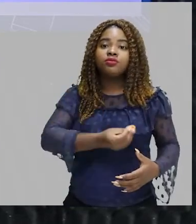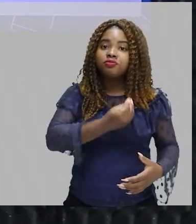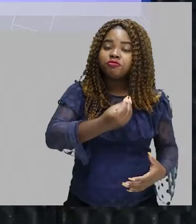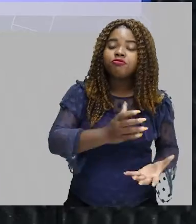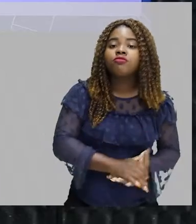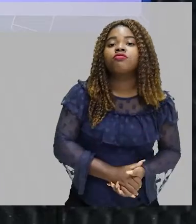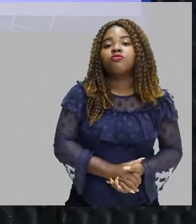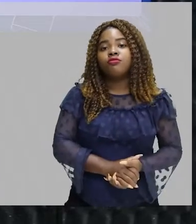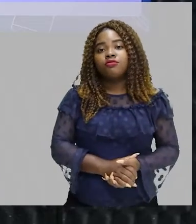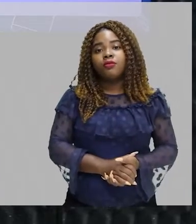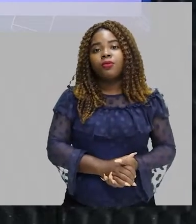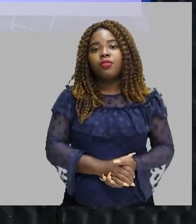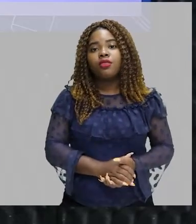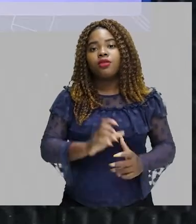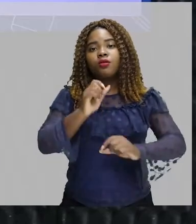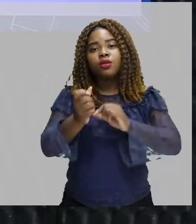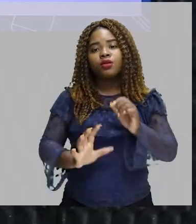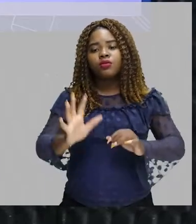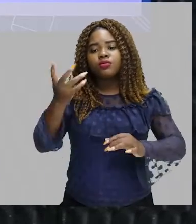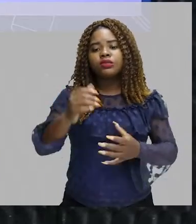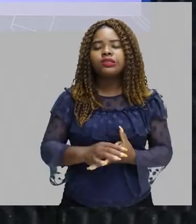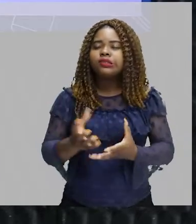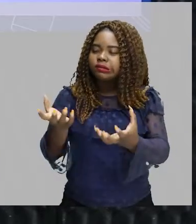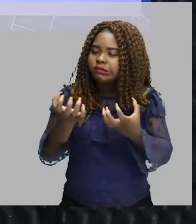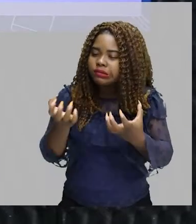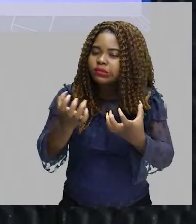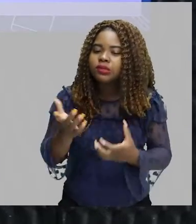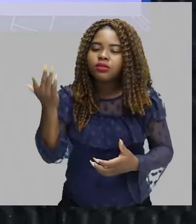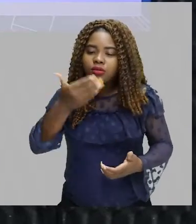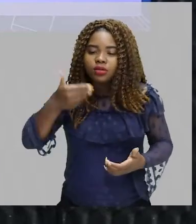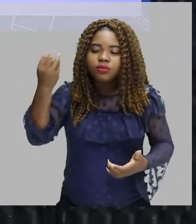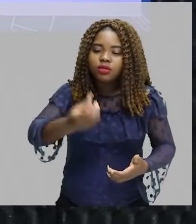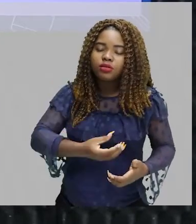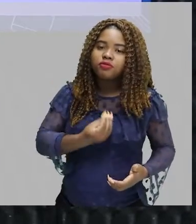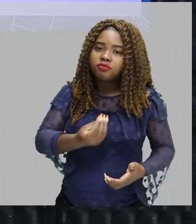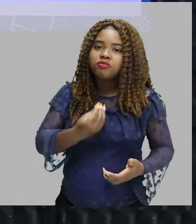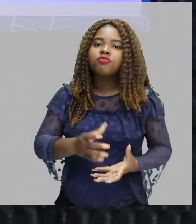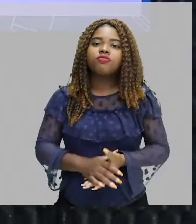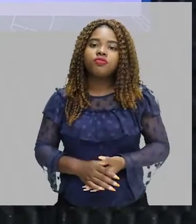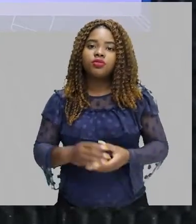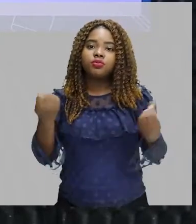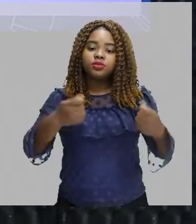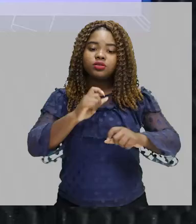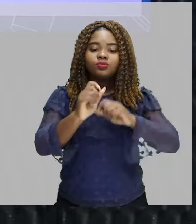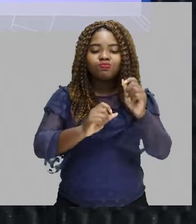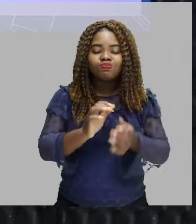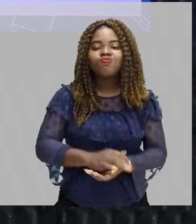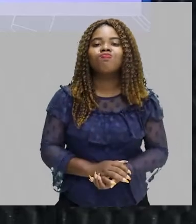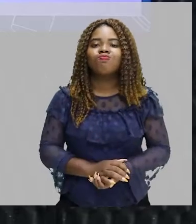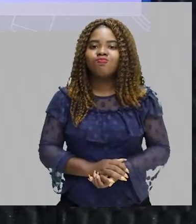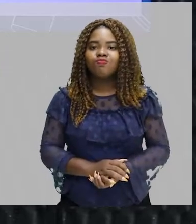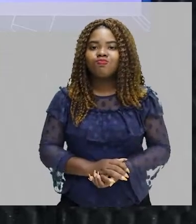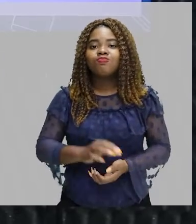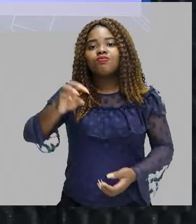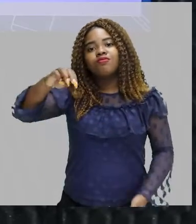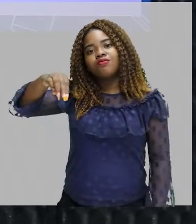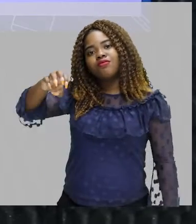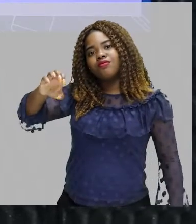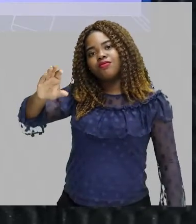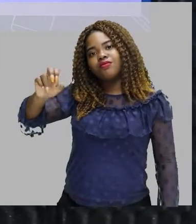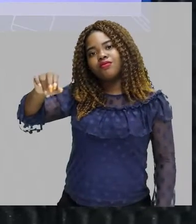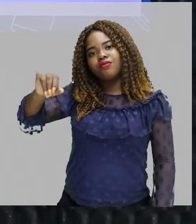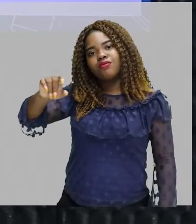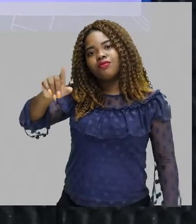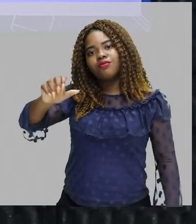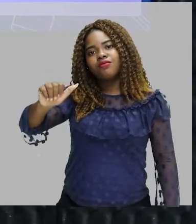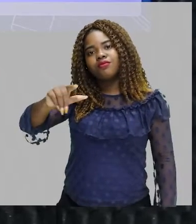espaço urbano, essa migração, essa busca pela melhor qualidade de vida, ela vai ser intensificada primeiramente, por exemplo, pela mecanização agrícola,